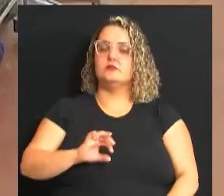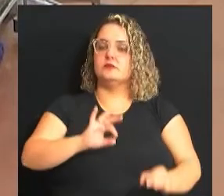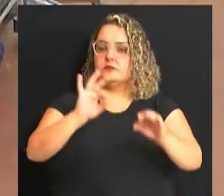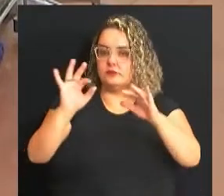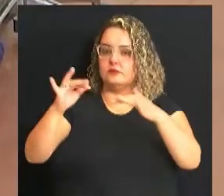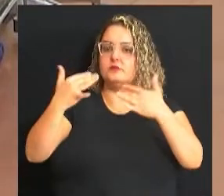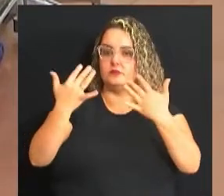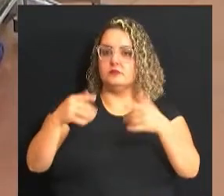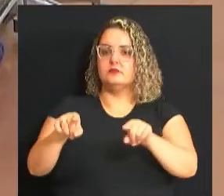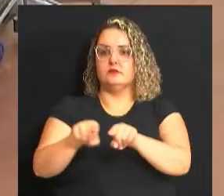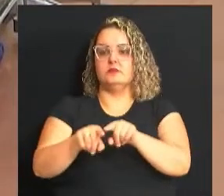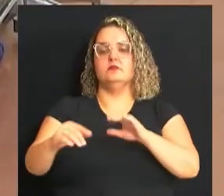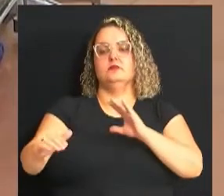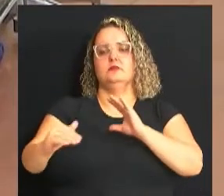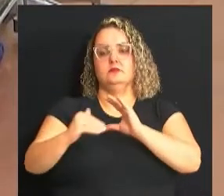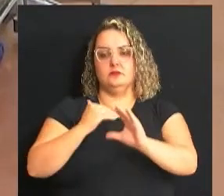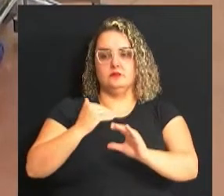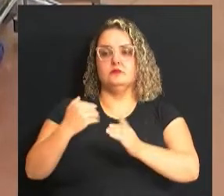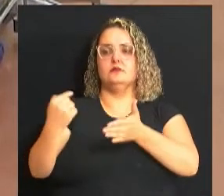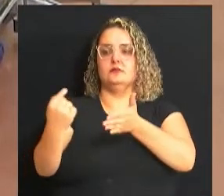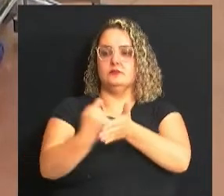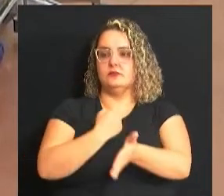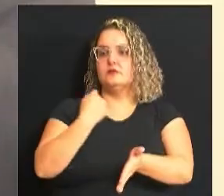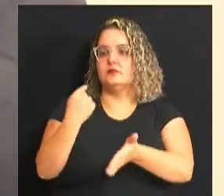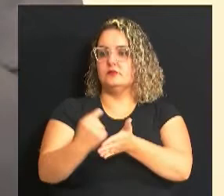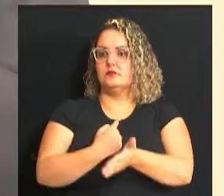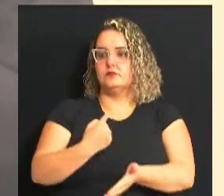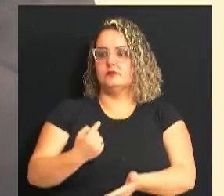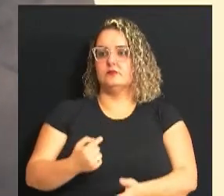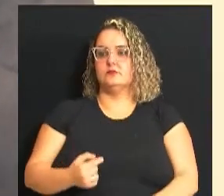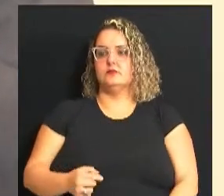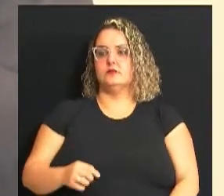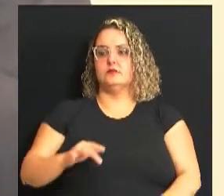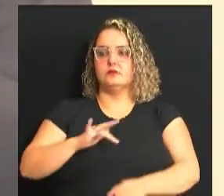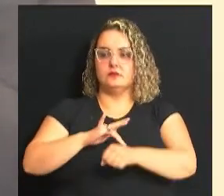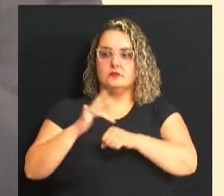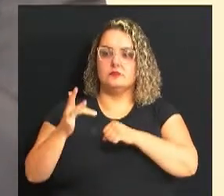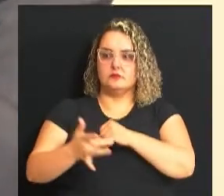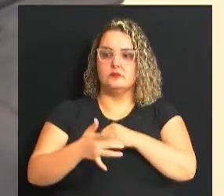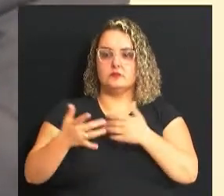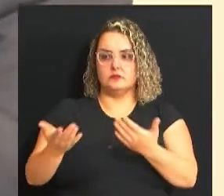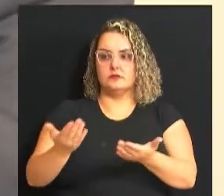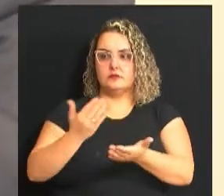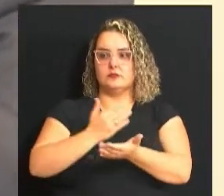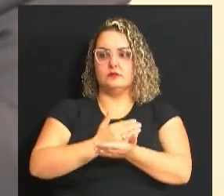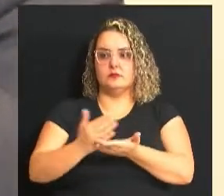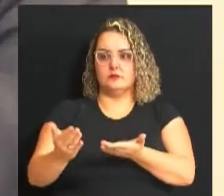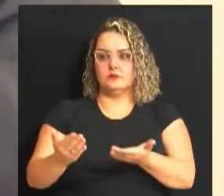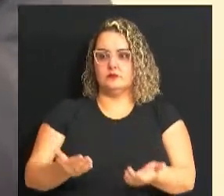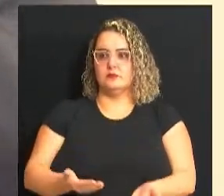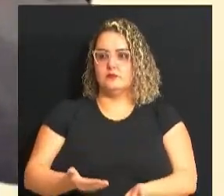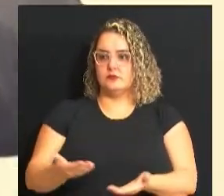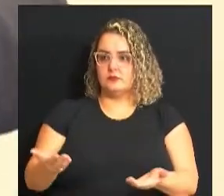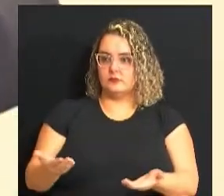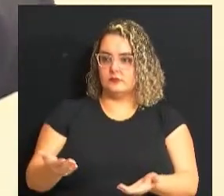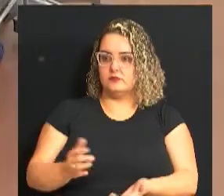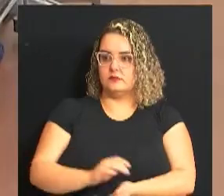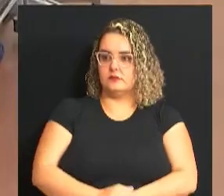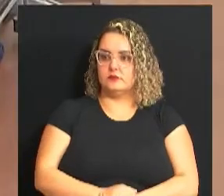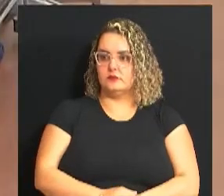acompanham, que enviarem perguntas através da rede social. Então, comecemos, a palavra está com